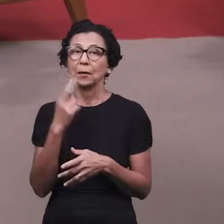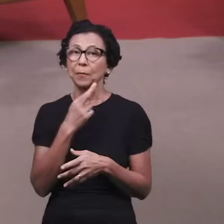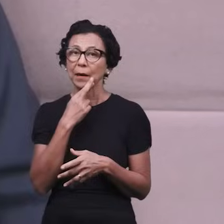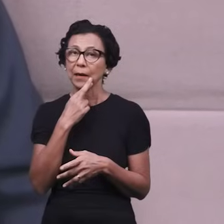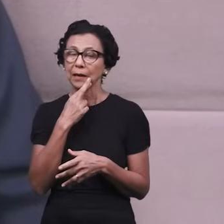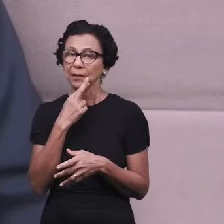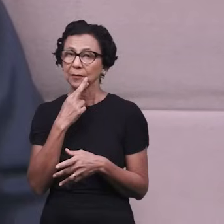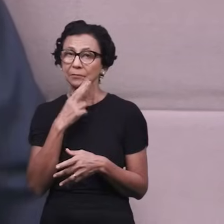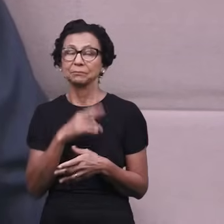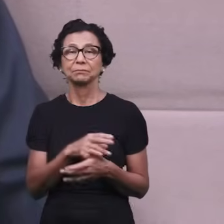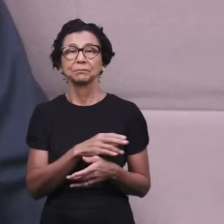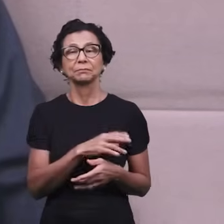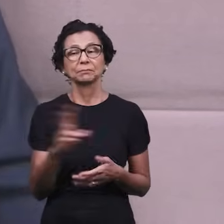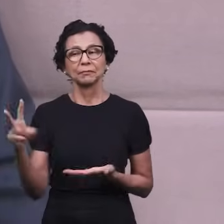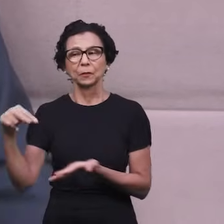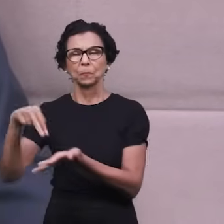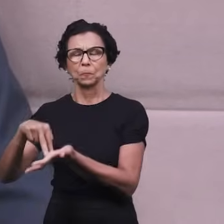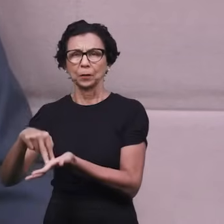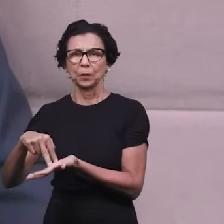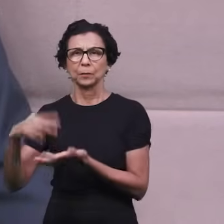um. Queridos,